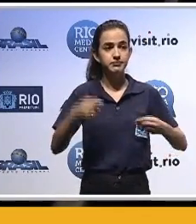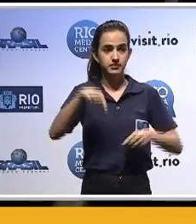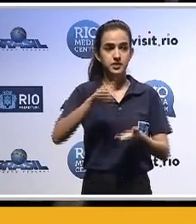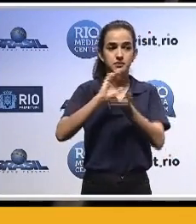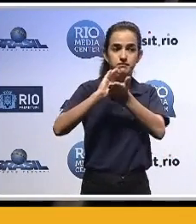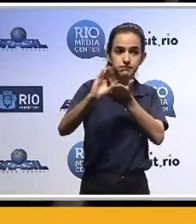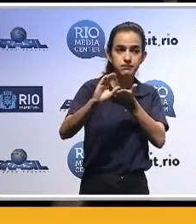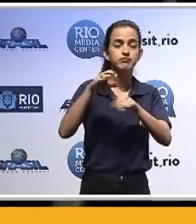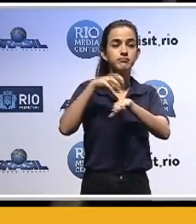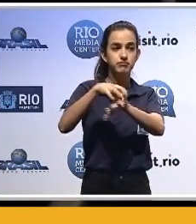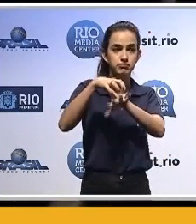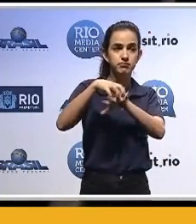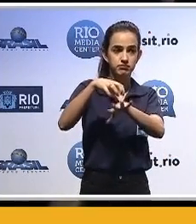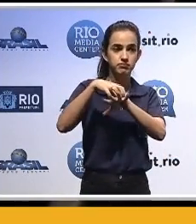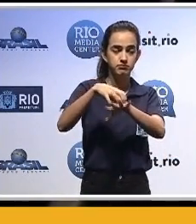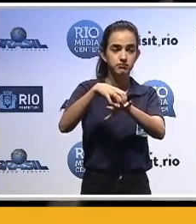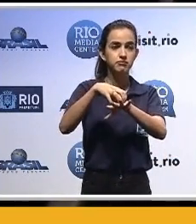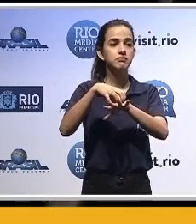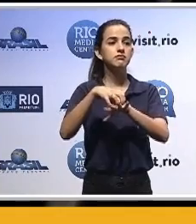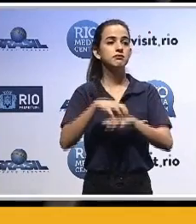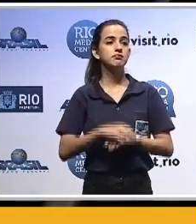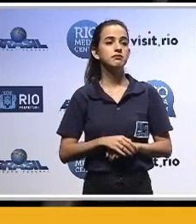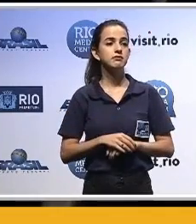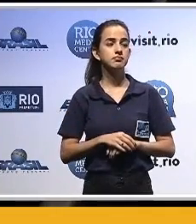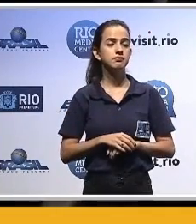do Turismo em relação a